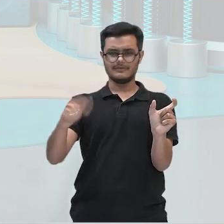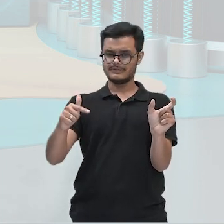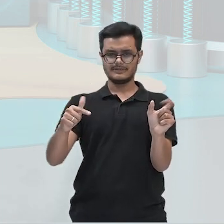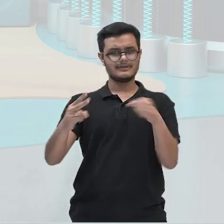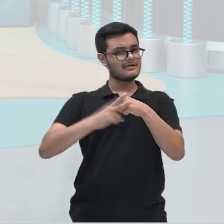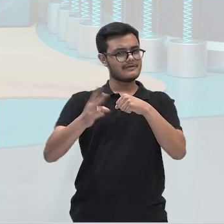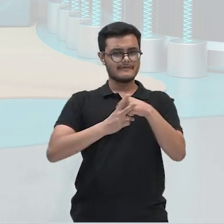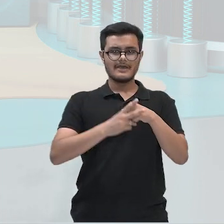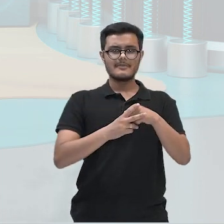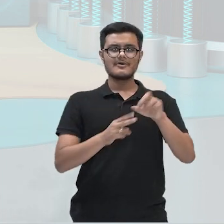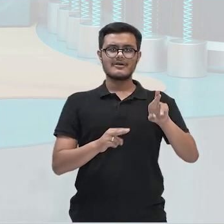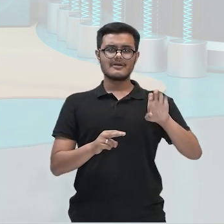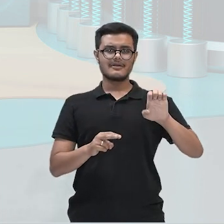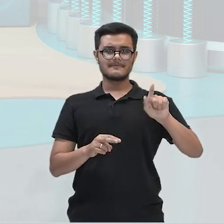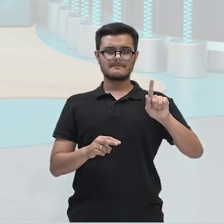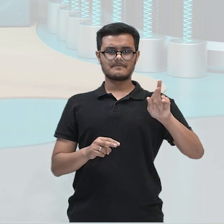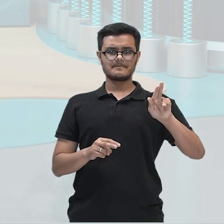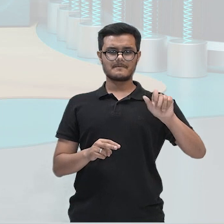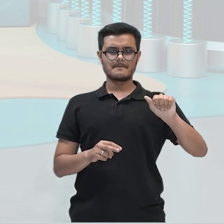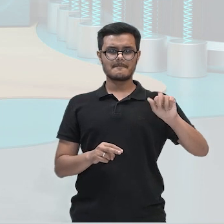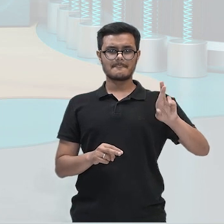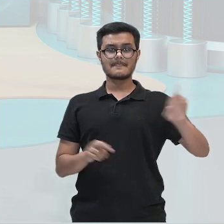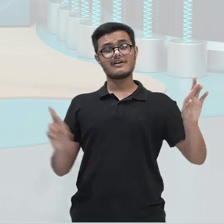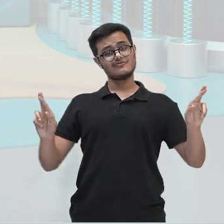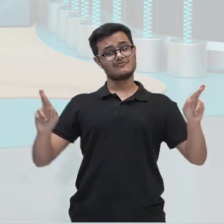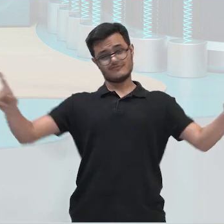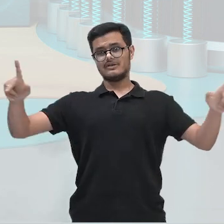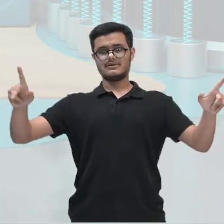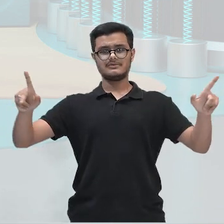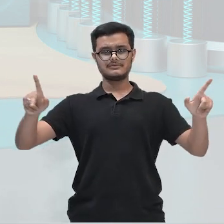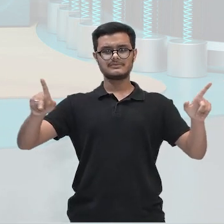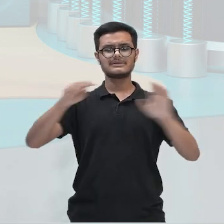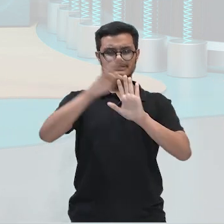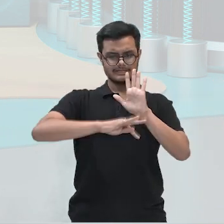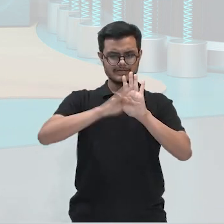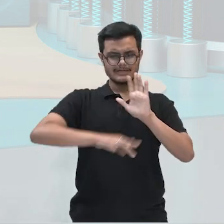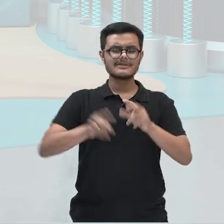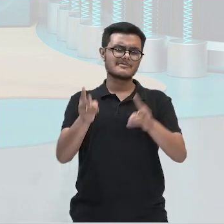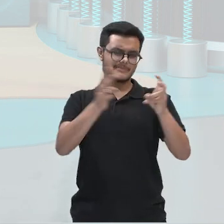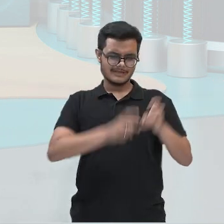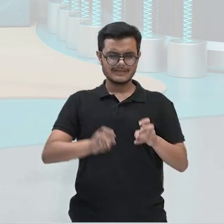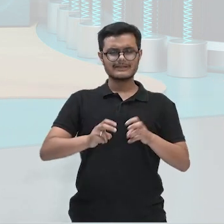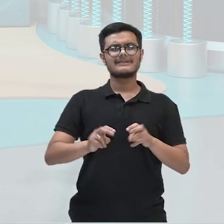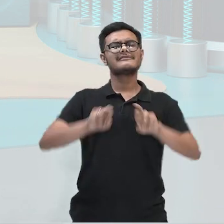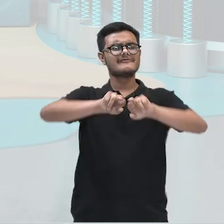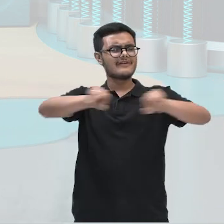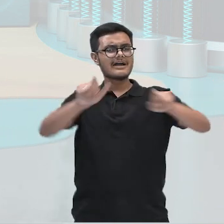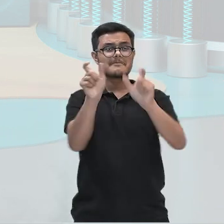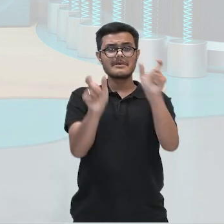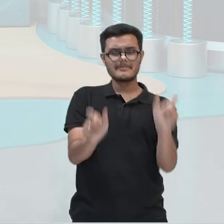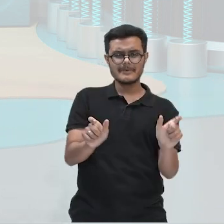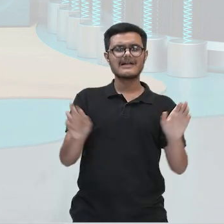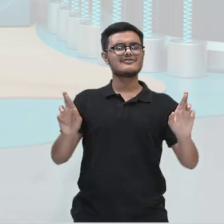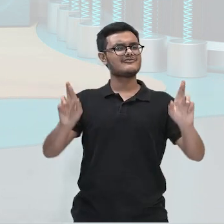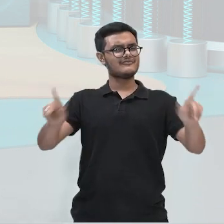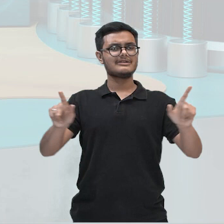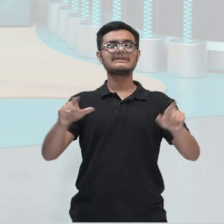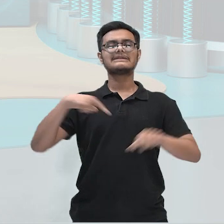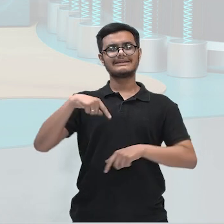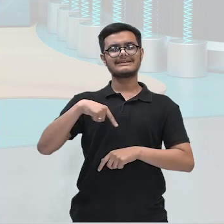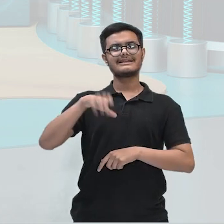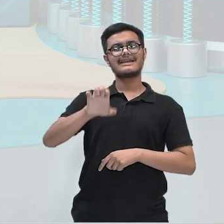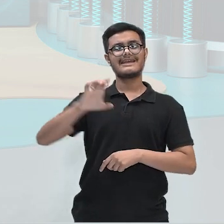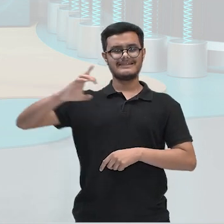regulares. Perceberam lá no texto? Called, named, todos eles lá no final têm o ED, não